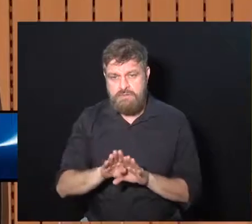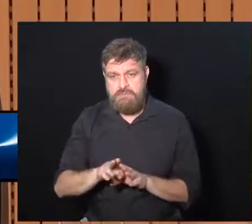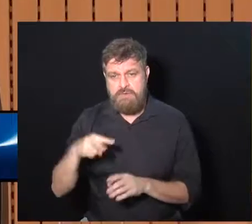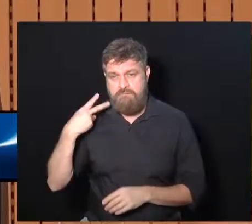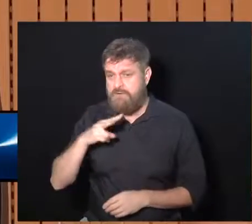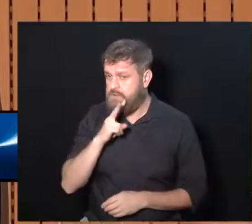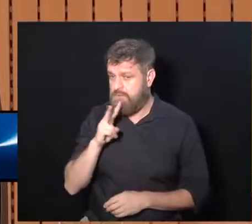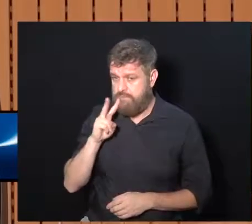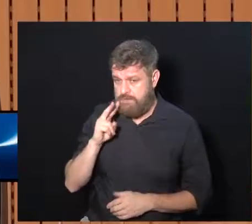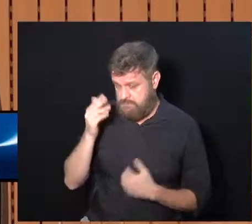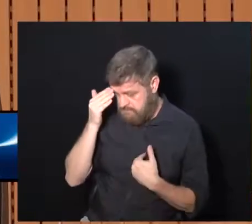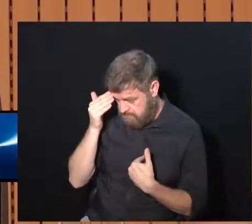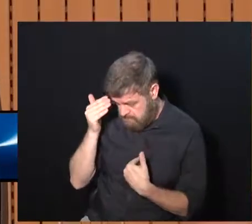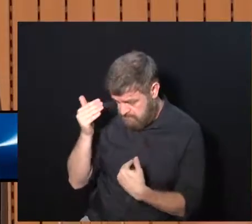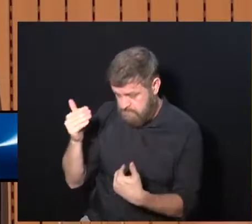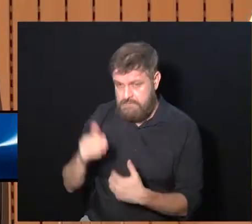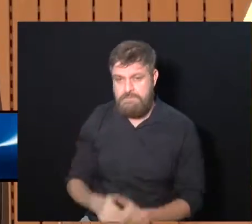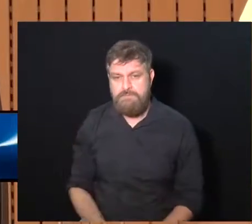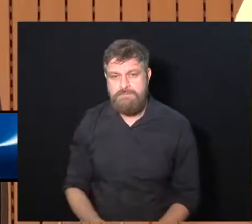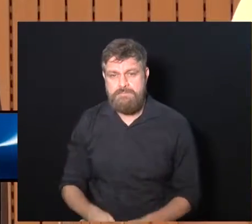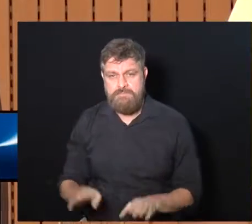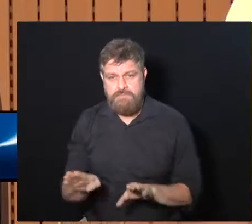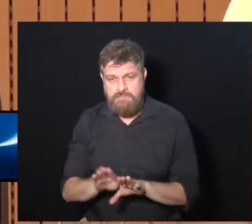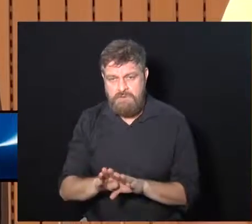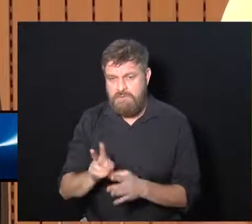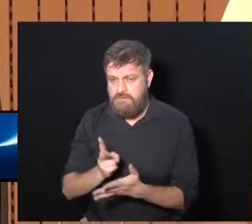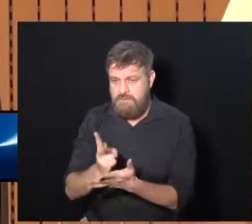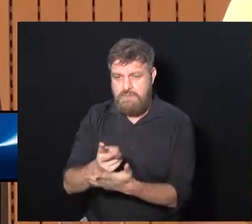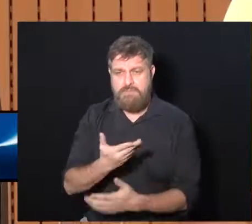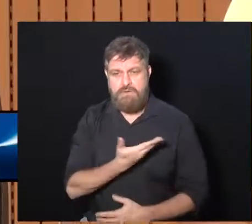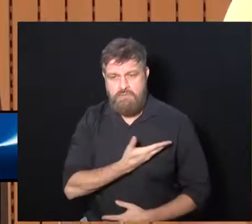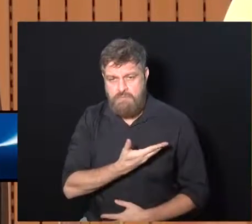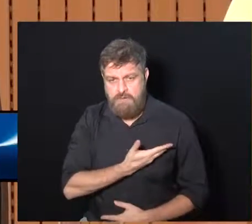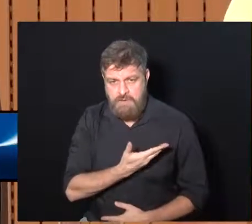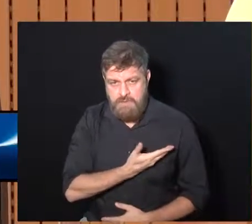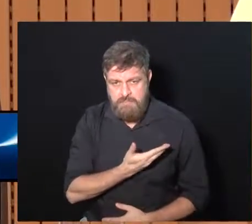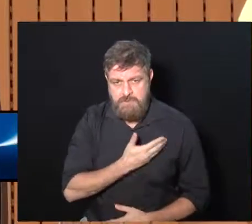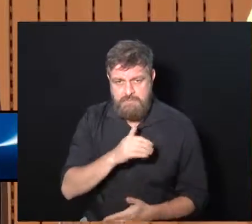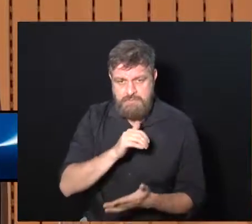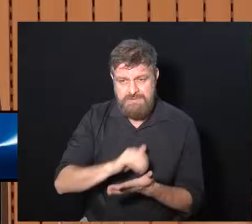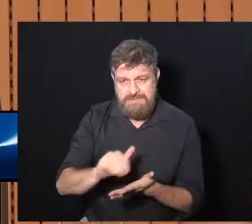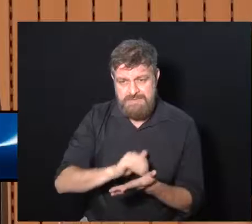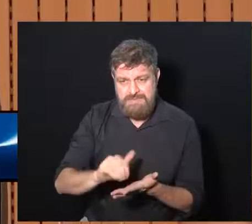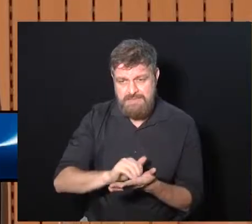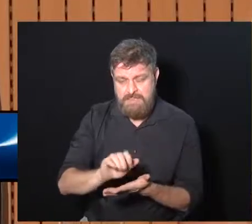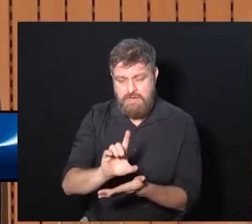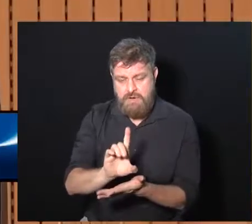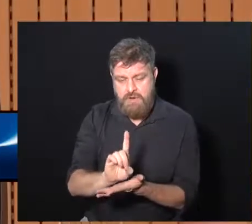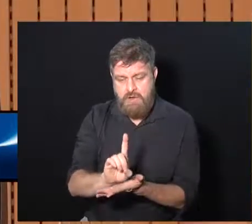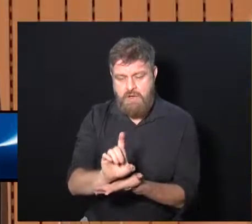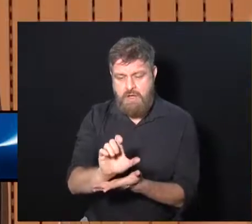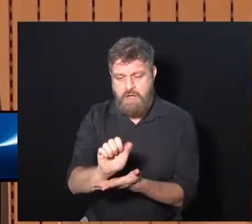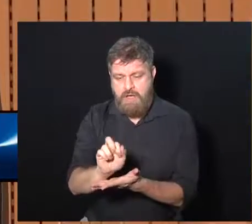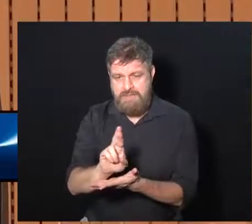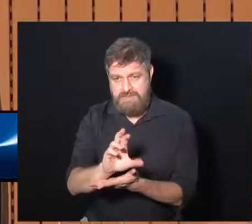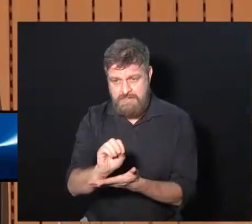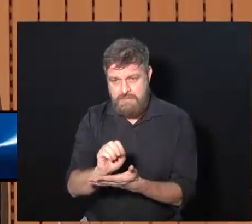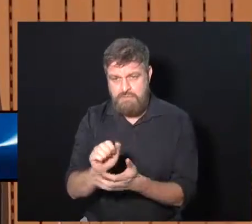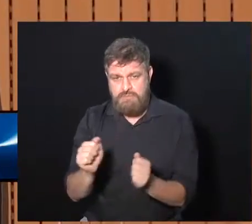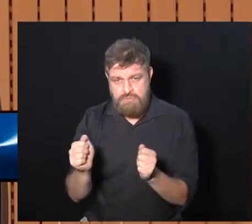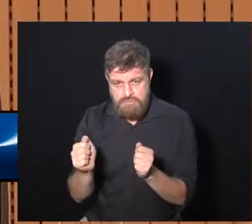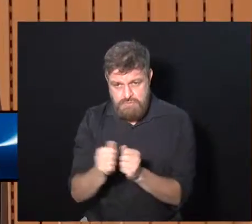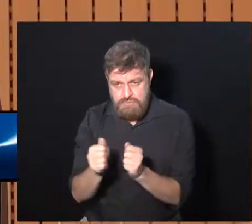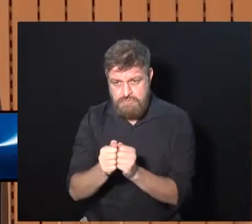Vinícius Gratti e do sempre amigo e companheiro secretário Dário Saad, acompanhado do ilustre